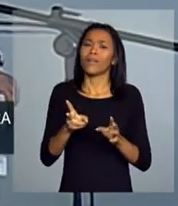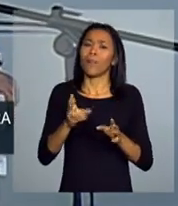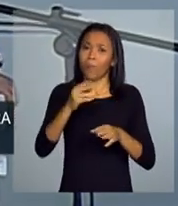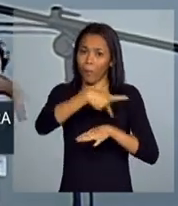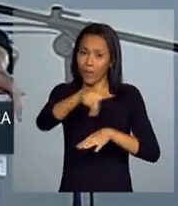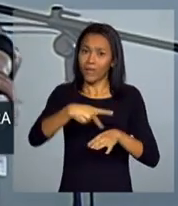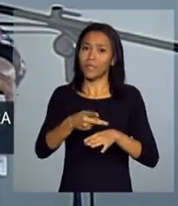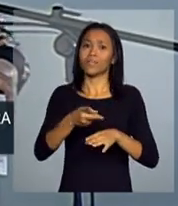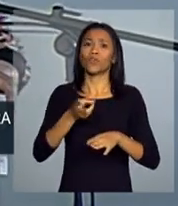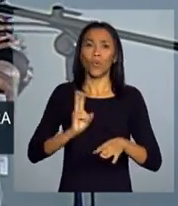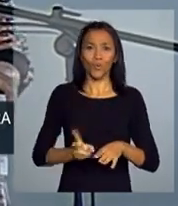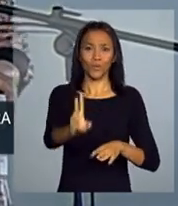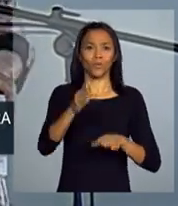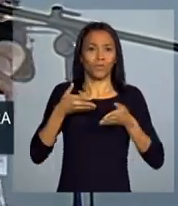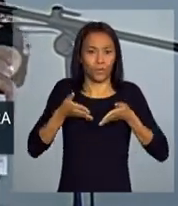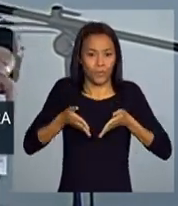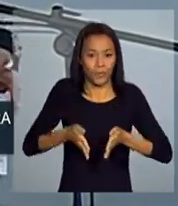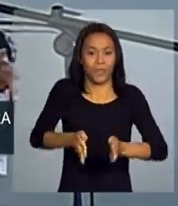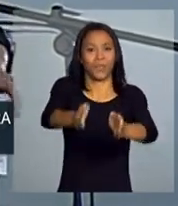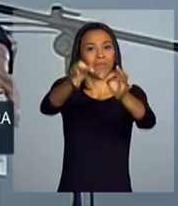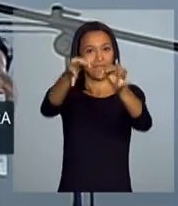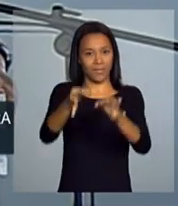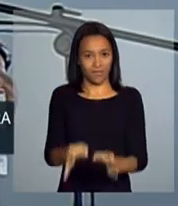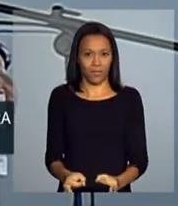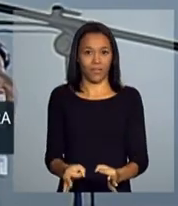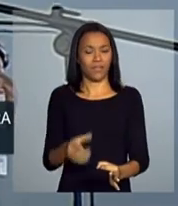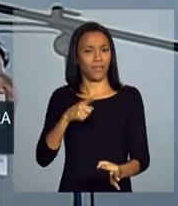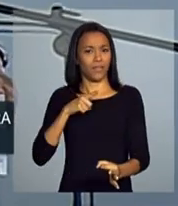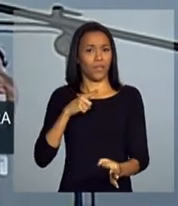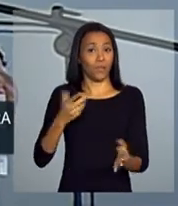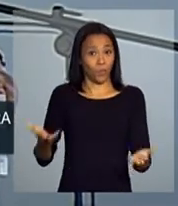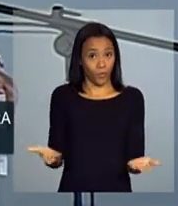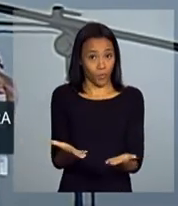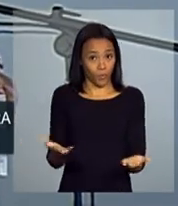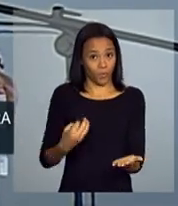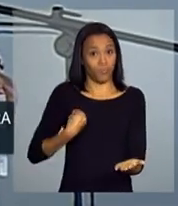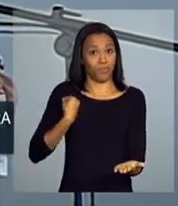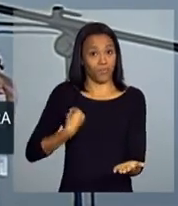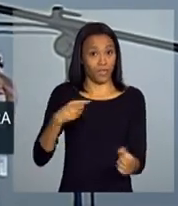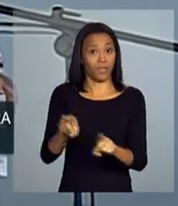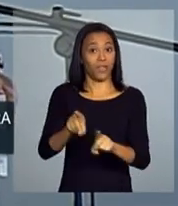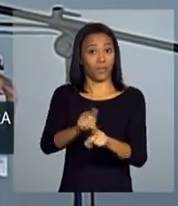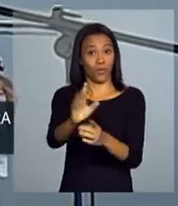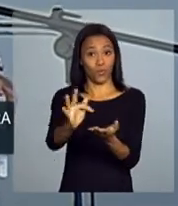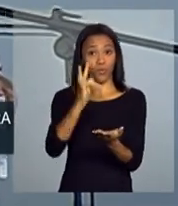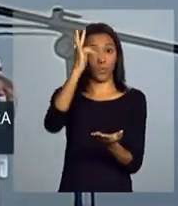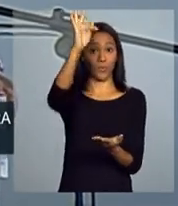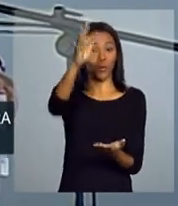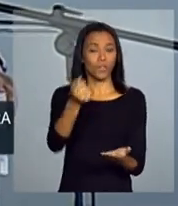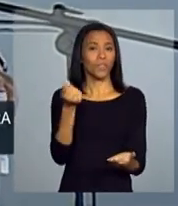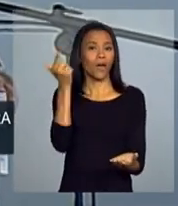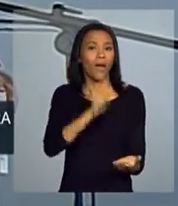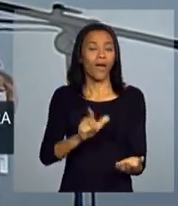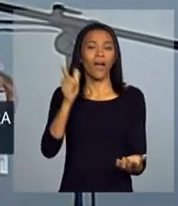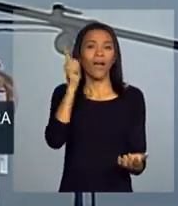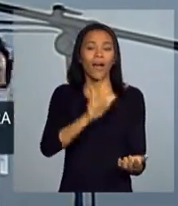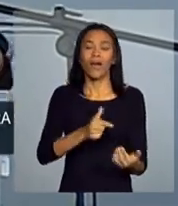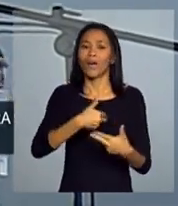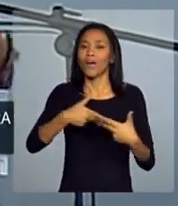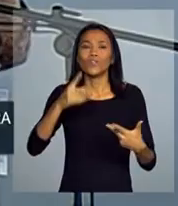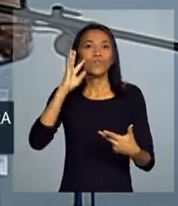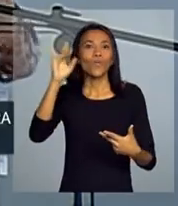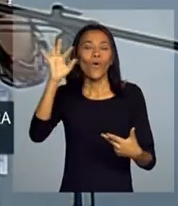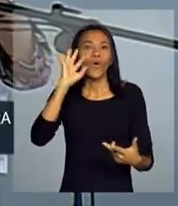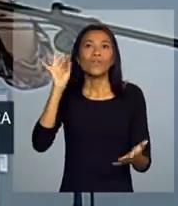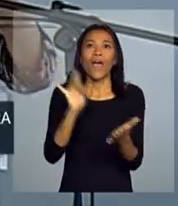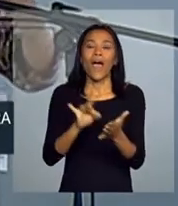certo, que tem um presente e um futuro de conquistas e realizações, e